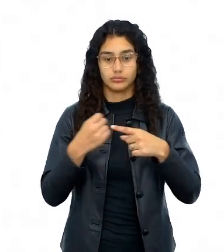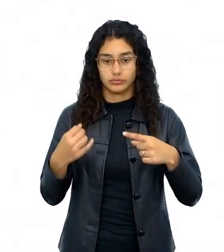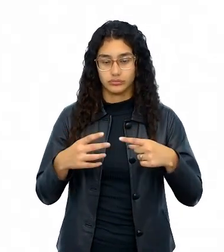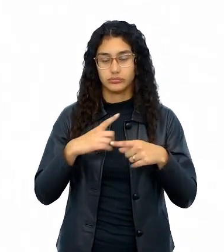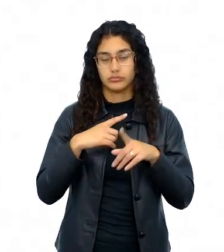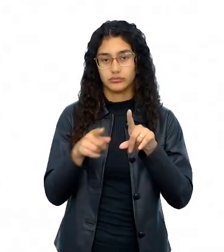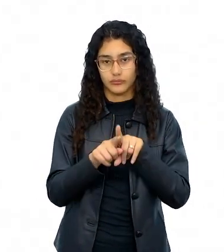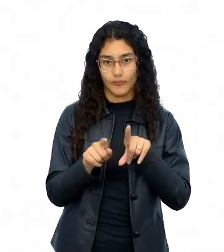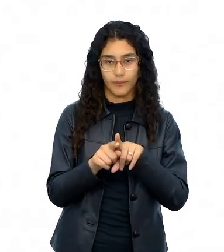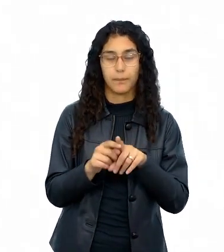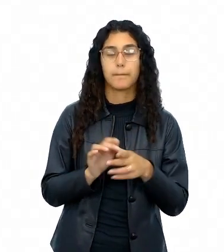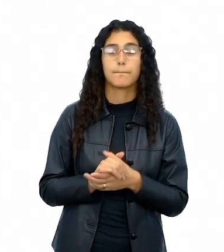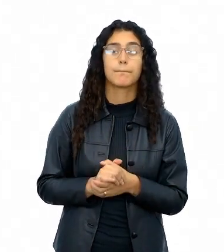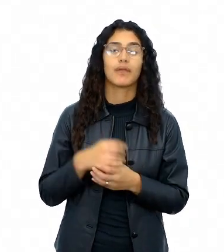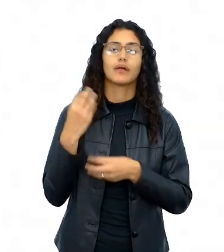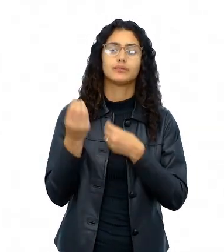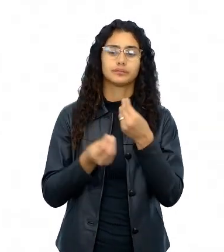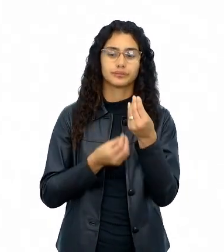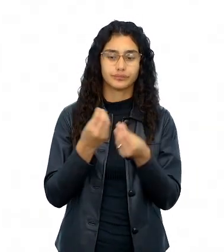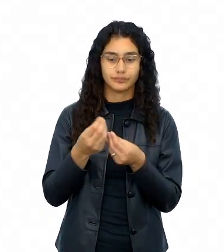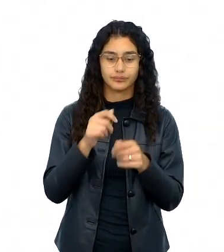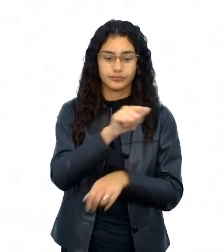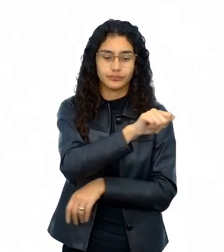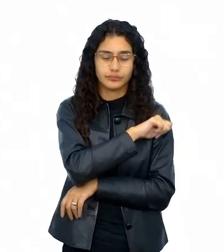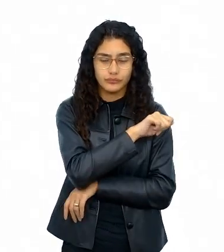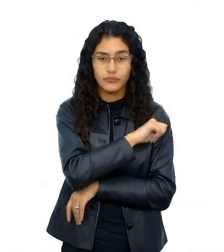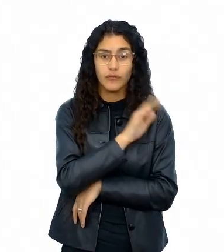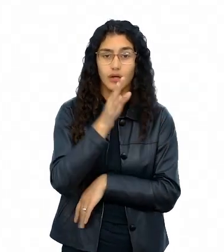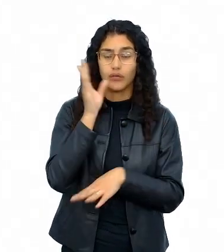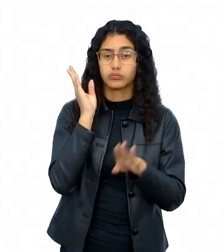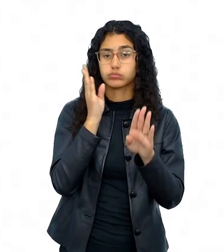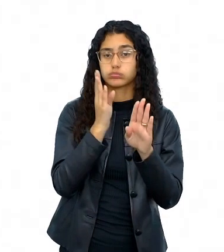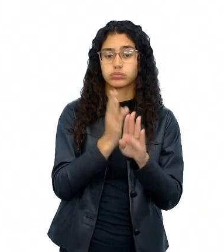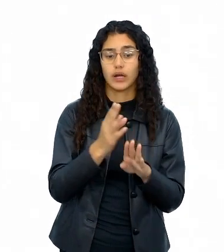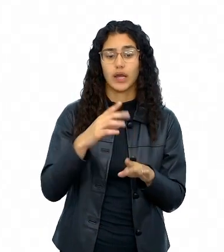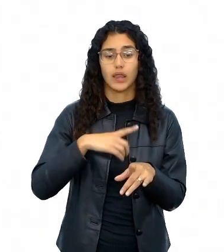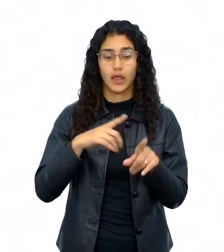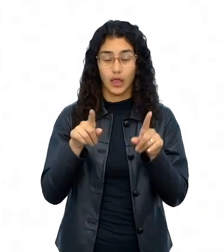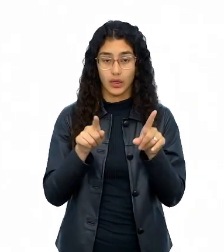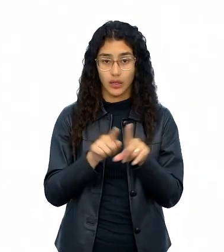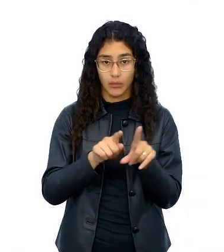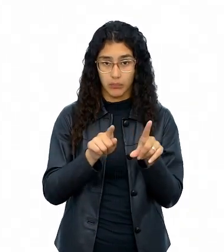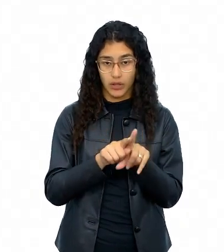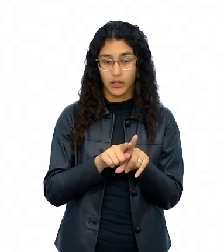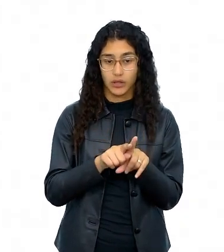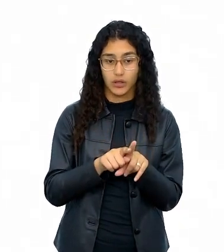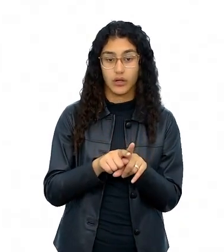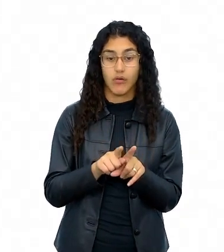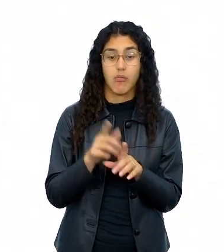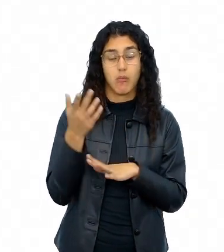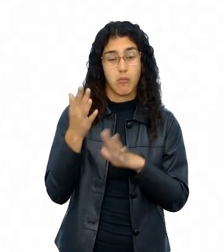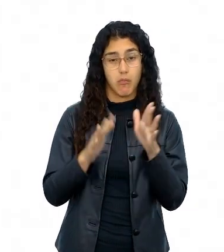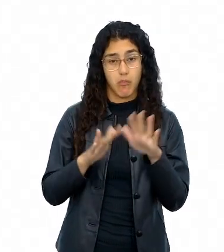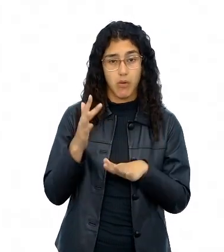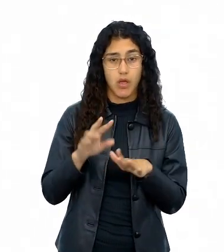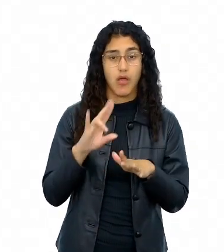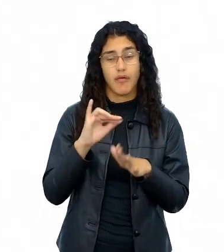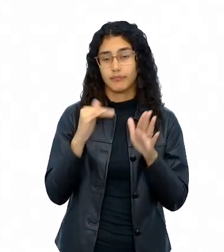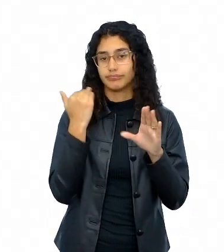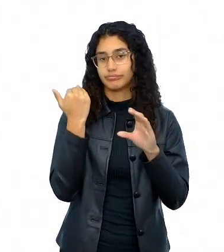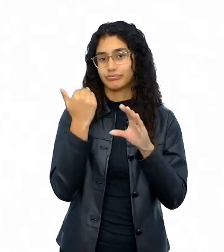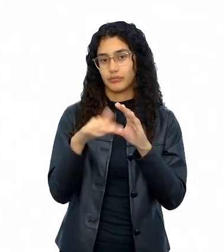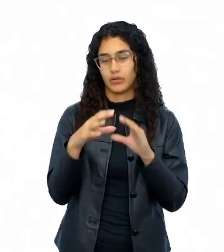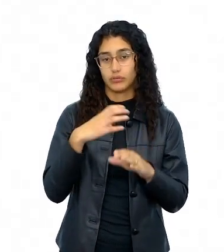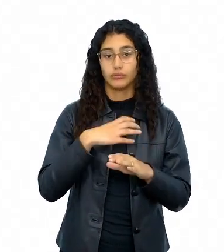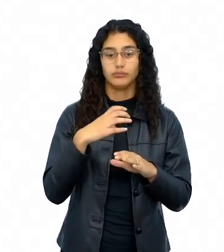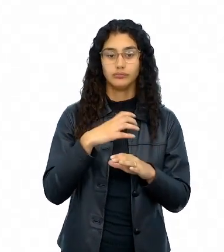grau. Como os estudantes já acharam os coeficientes ABC, provavelmente eles vão direto para a